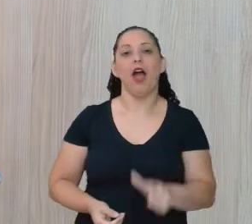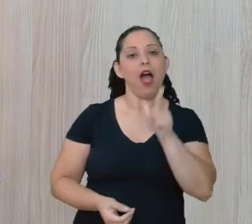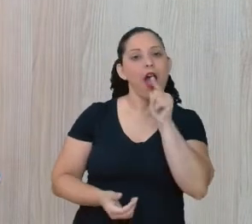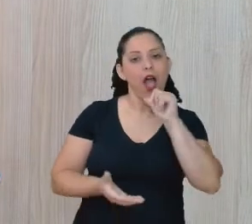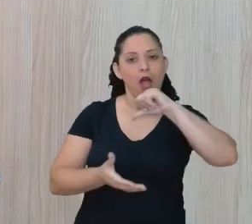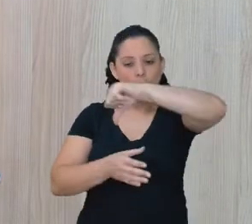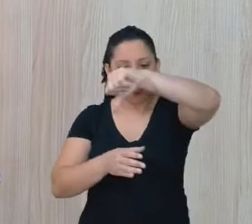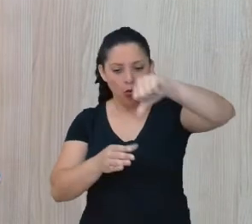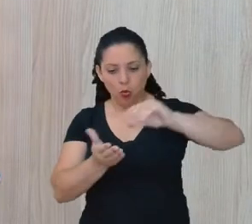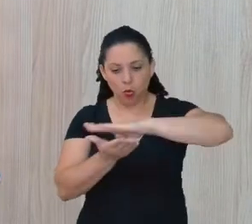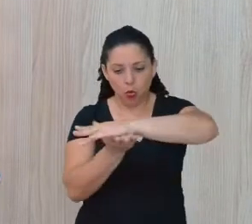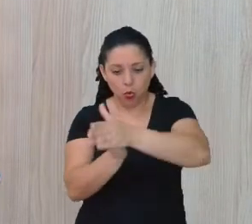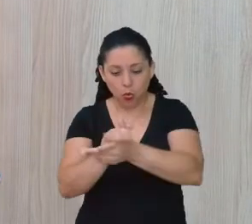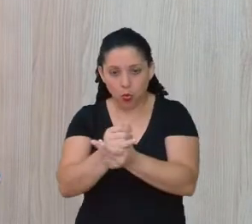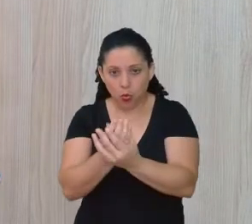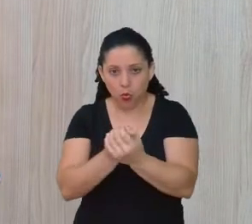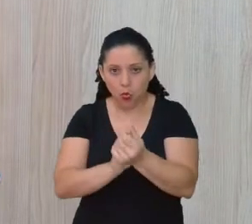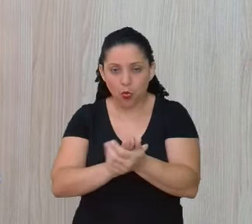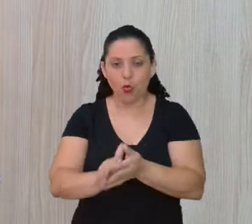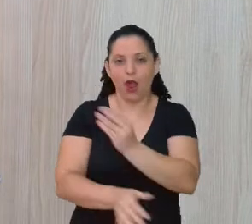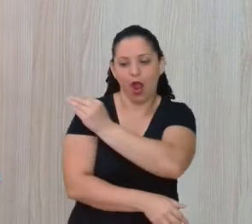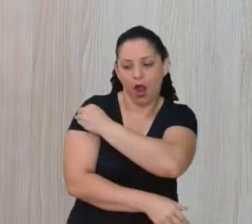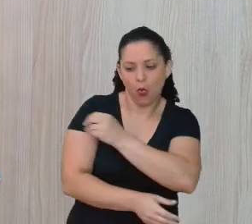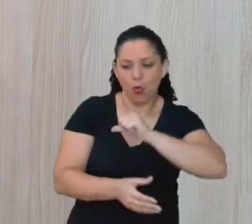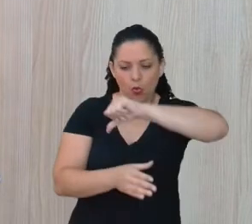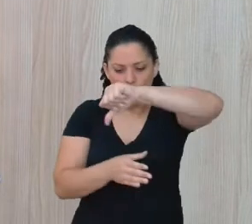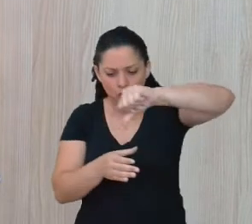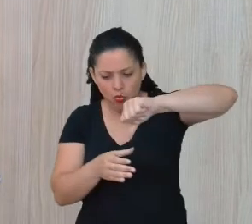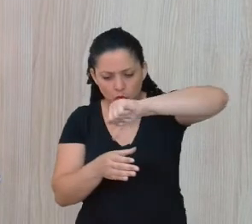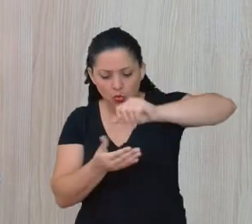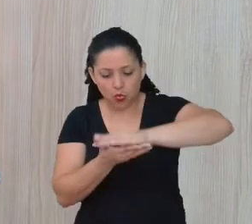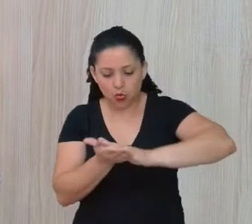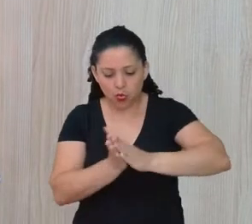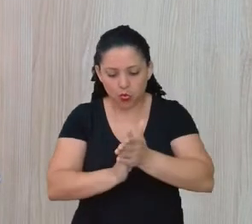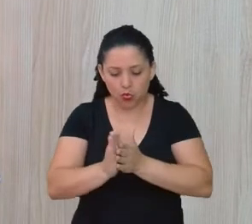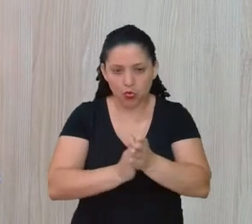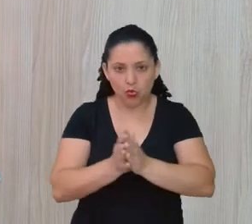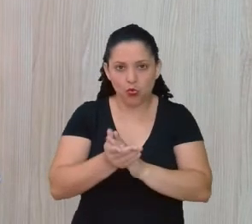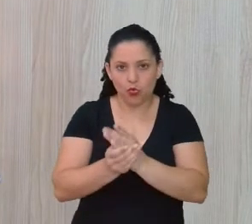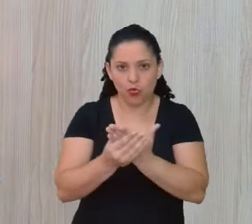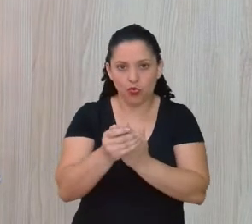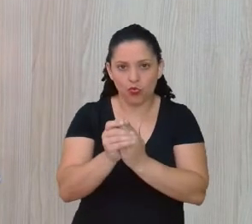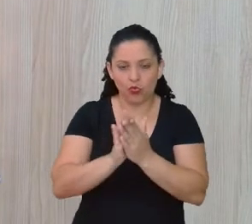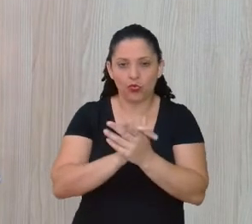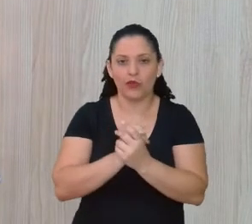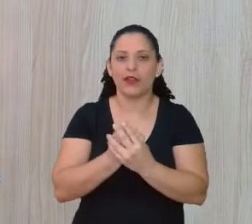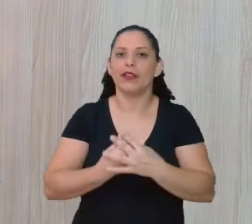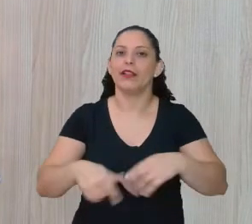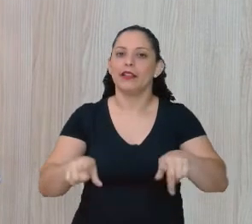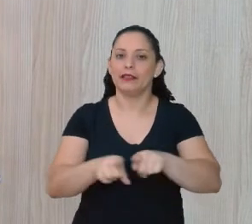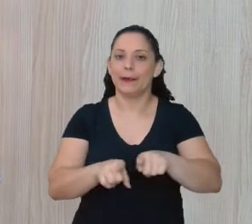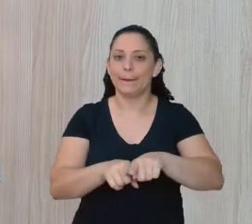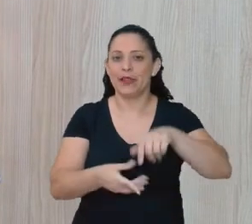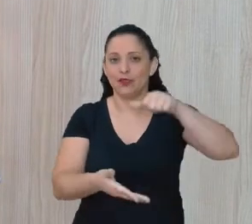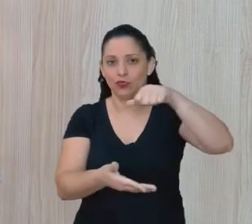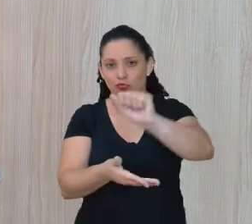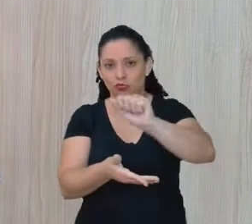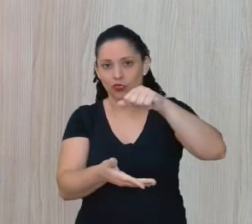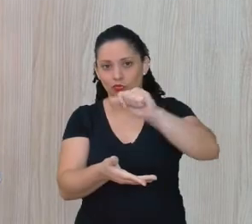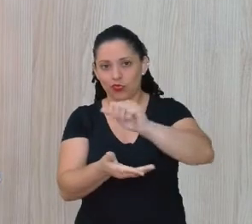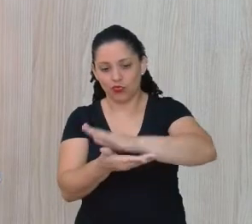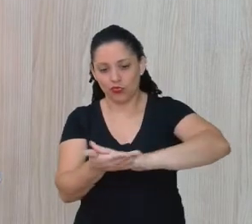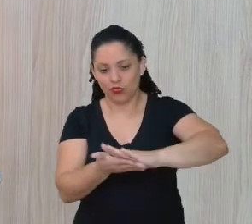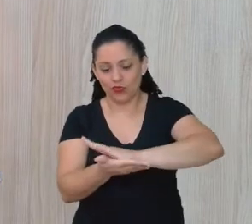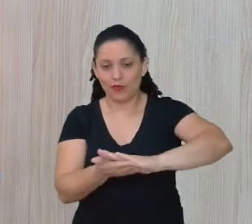as mãos, né, passando álcool, mas o mais eficaz mesmo era lavar a mão com água e sabão. E muita gente nem acesso à